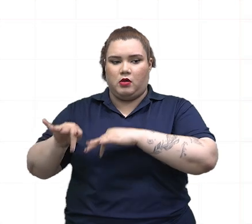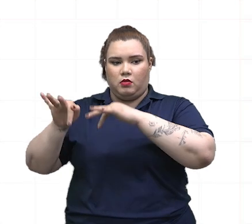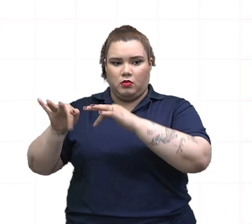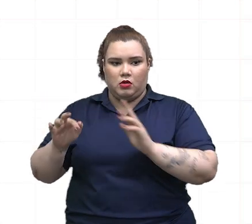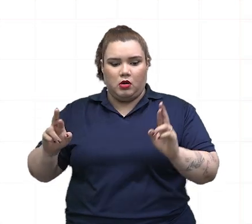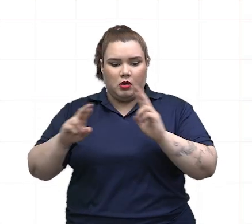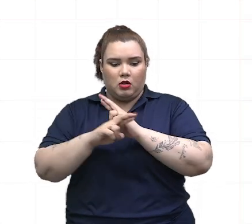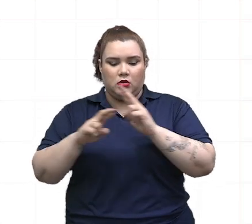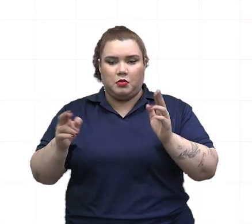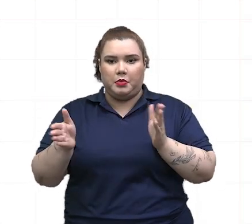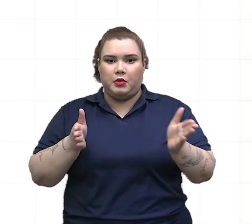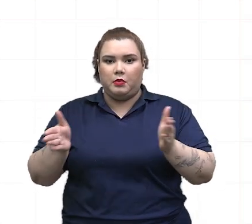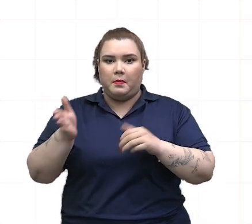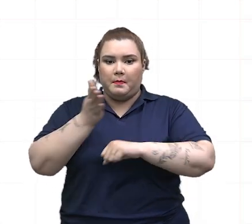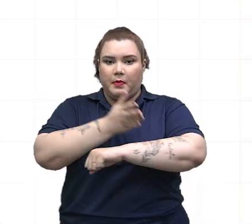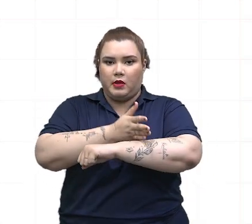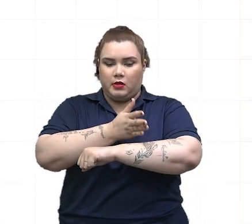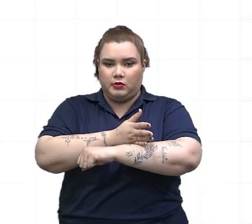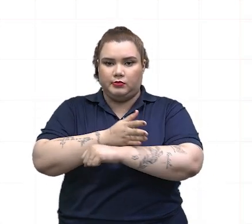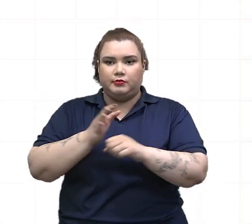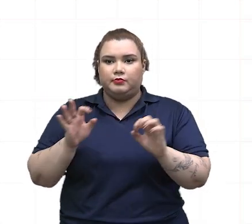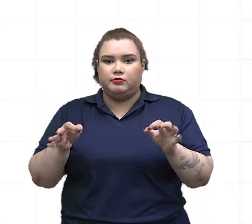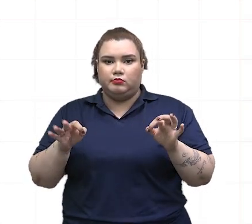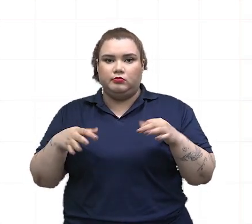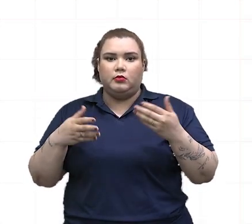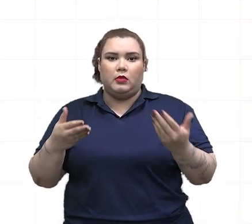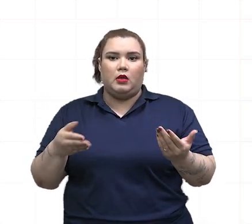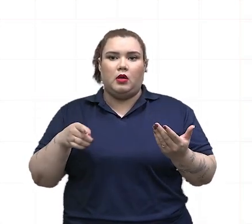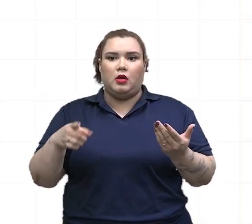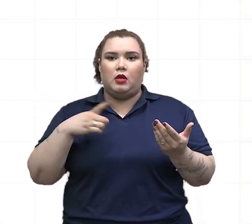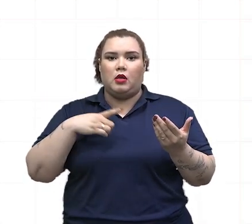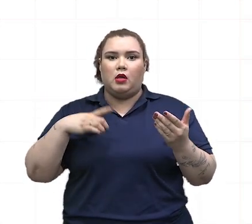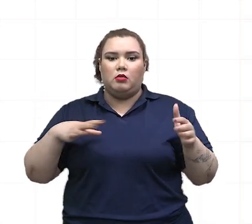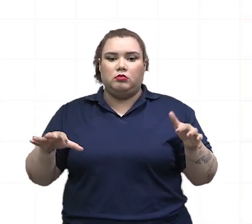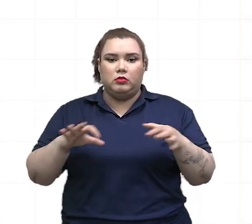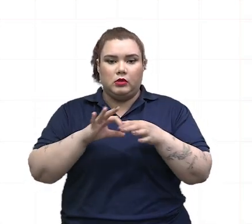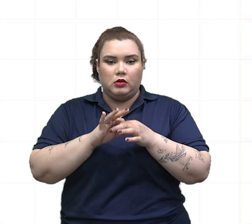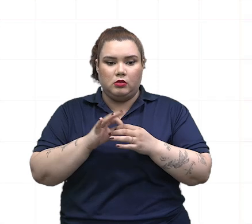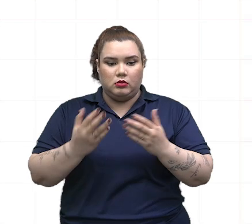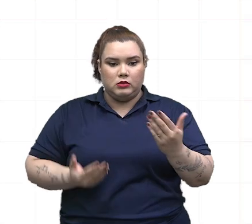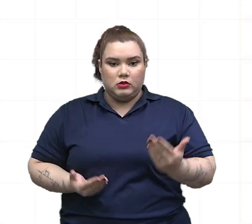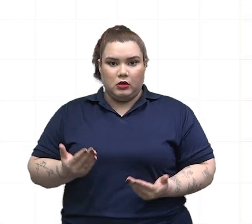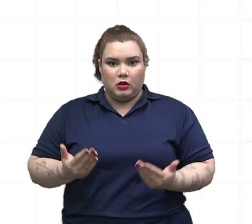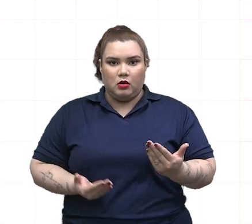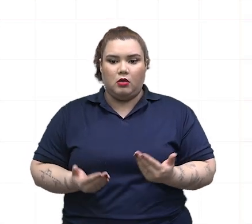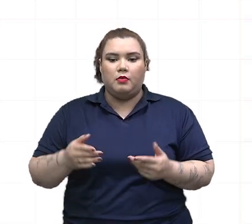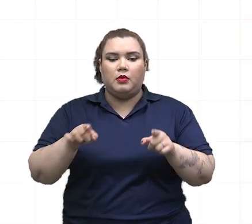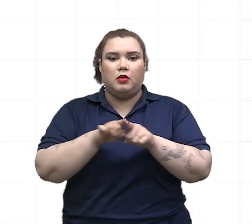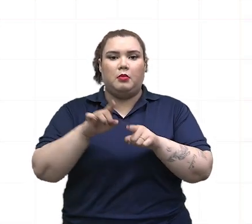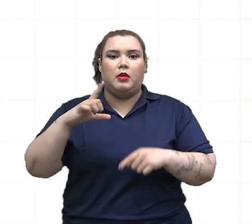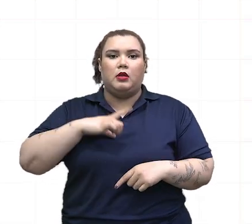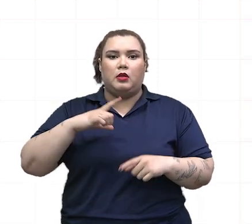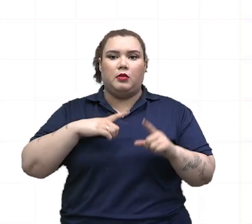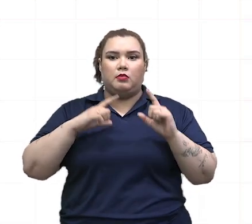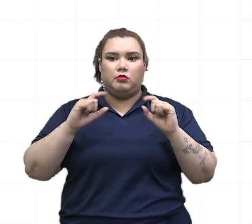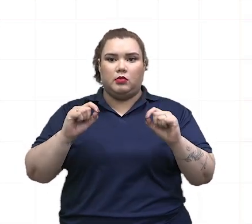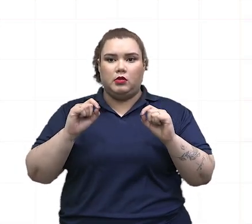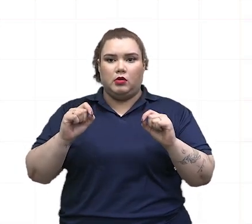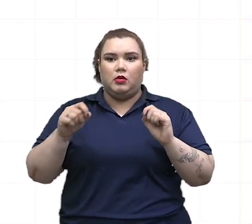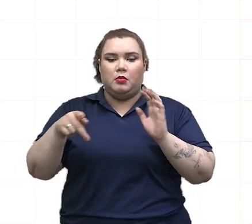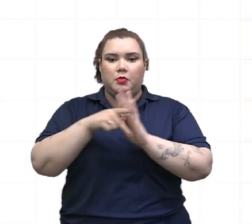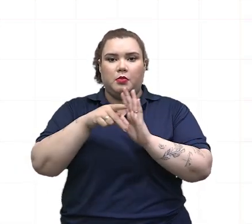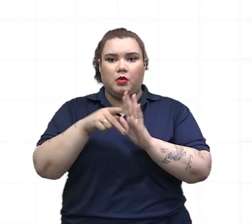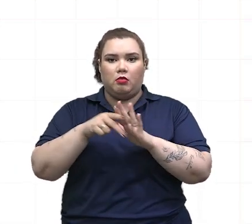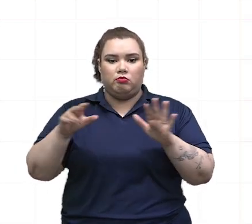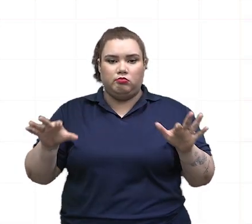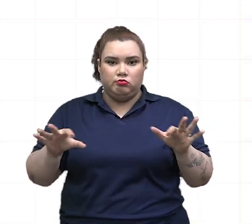Idade Média. Ou seja, essa parte, então, aqui ligada ao servo, ele já tem também, não é mesmo? Essa parte